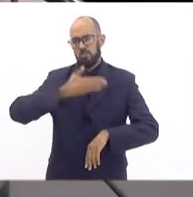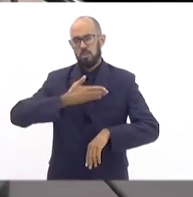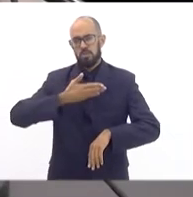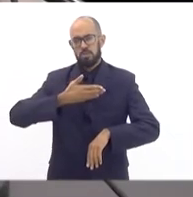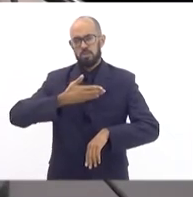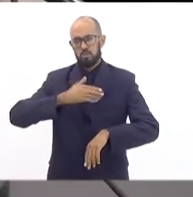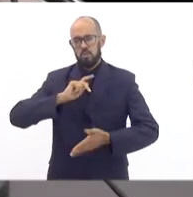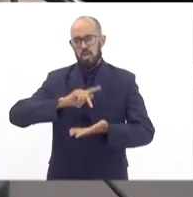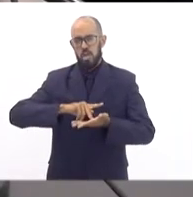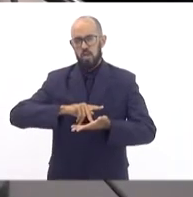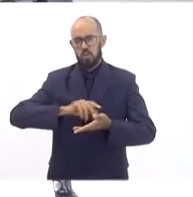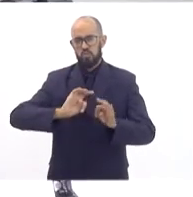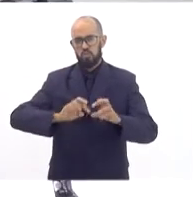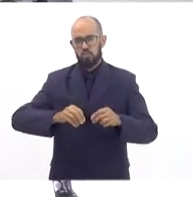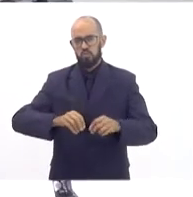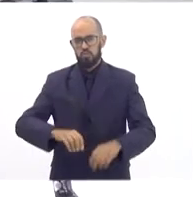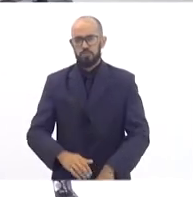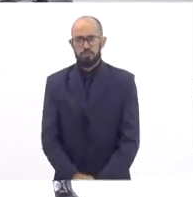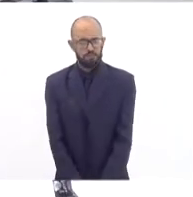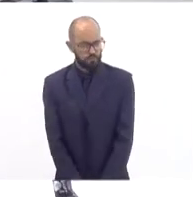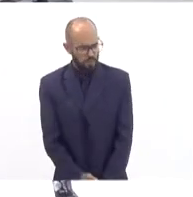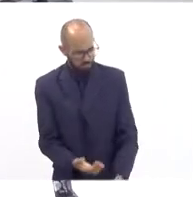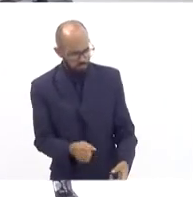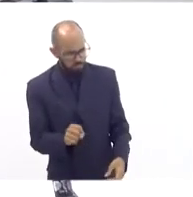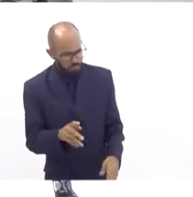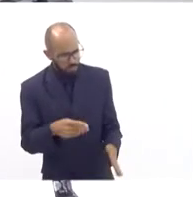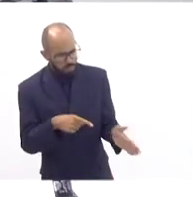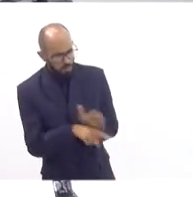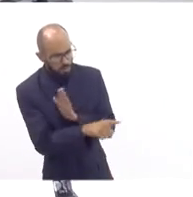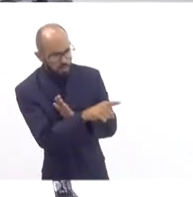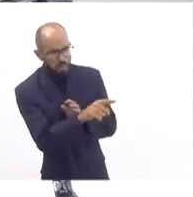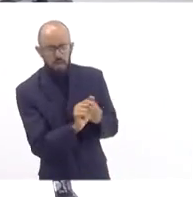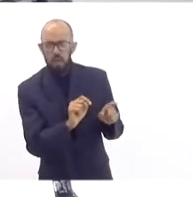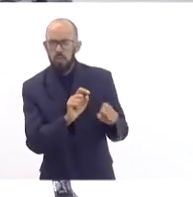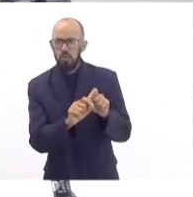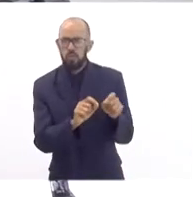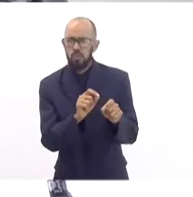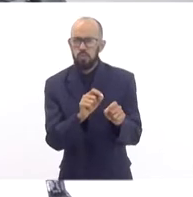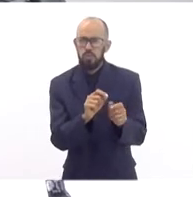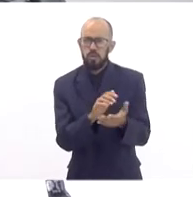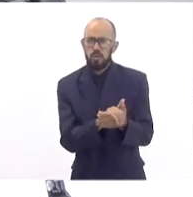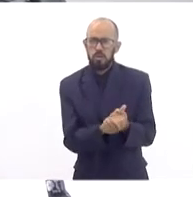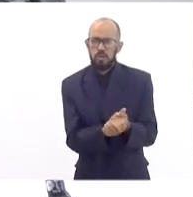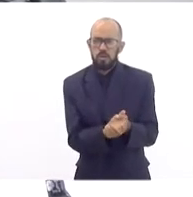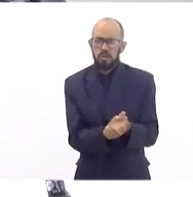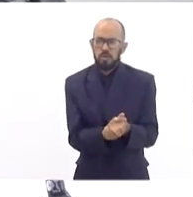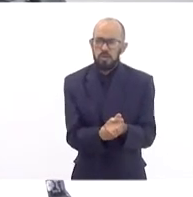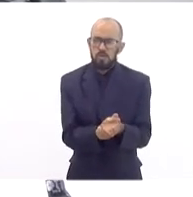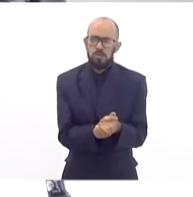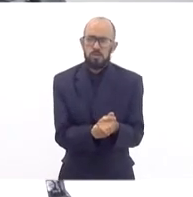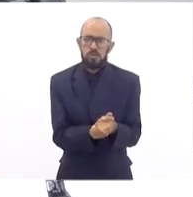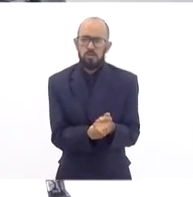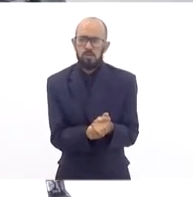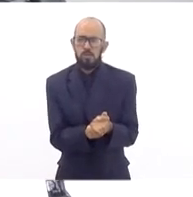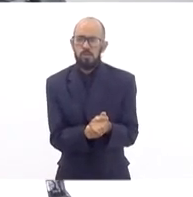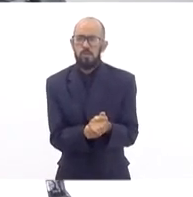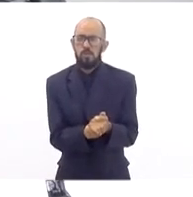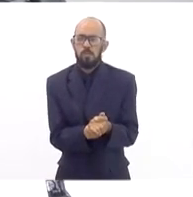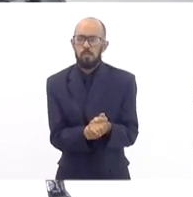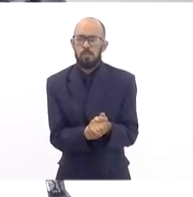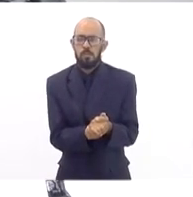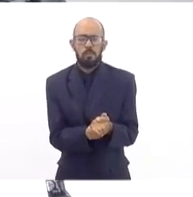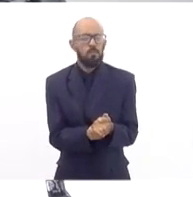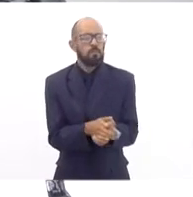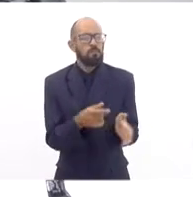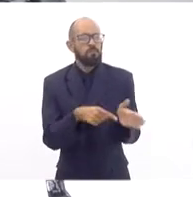efetiva disso. Eu queria lhe perguntar uma coisa, assim, o Estado está se seguro? Sim, então, sim, se fez entender. O Estado